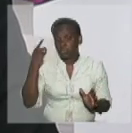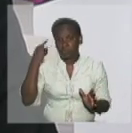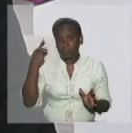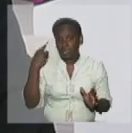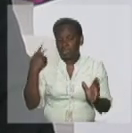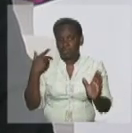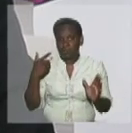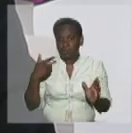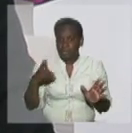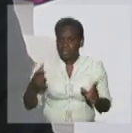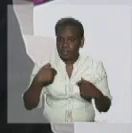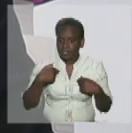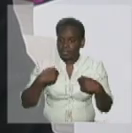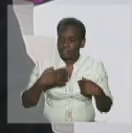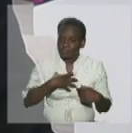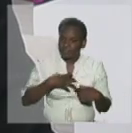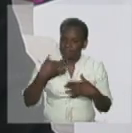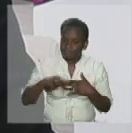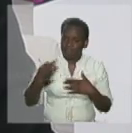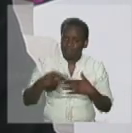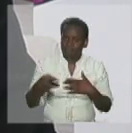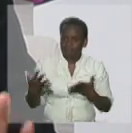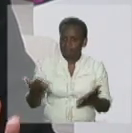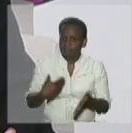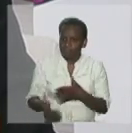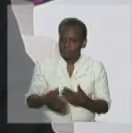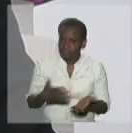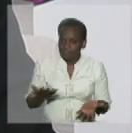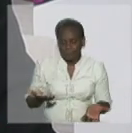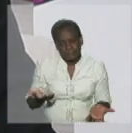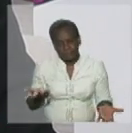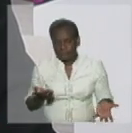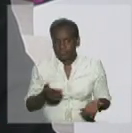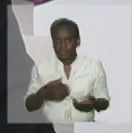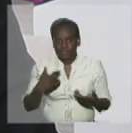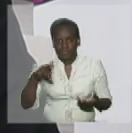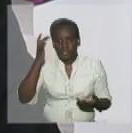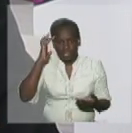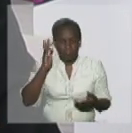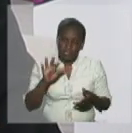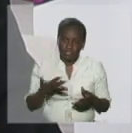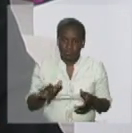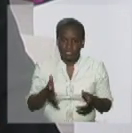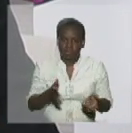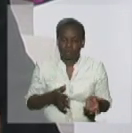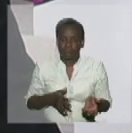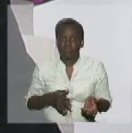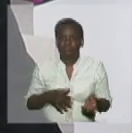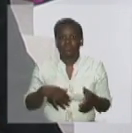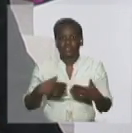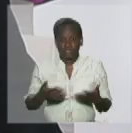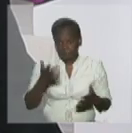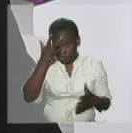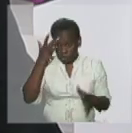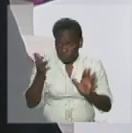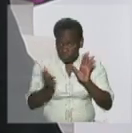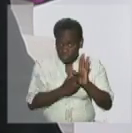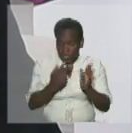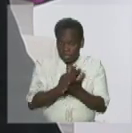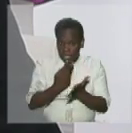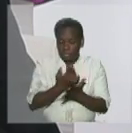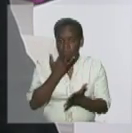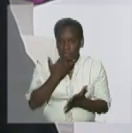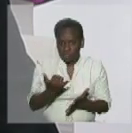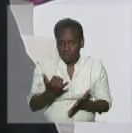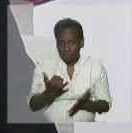algo que é normal e que está me machucando de alguma forma, entendeu? Então eu acho que é mais ou menos isso. Quando a pessoa